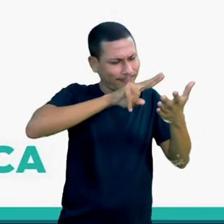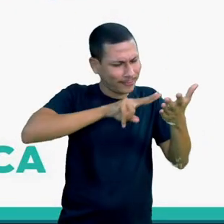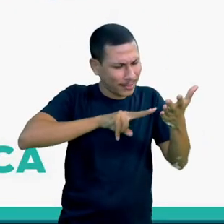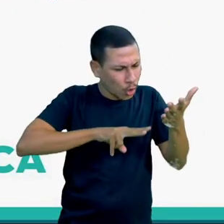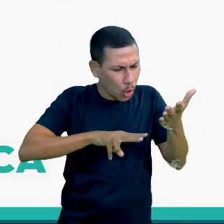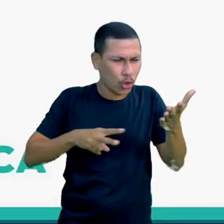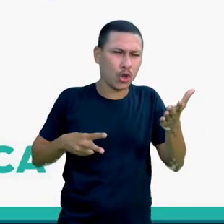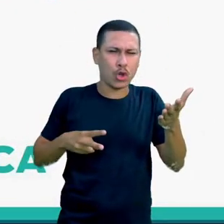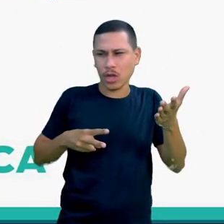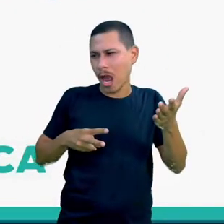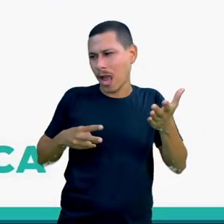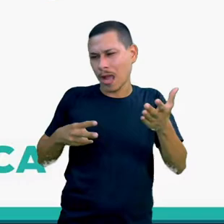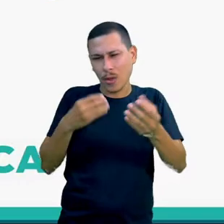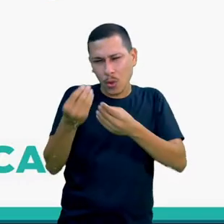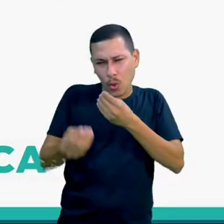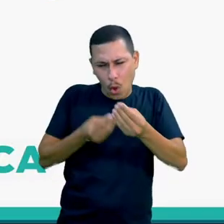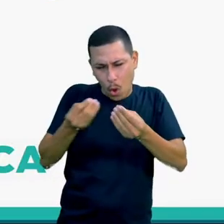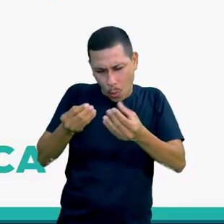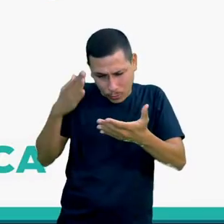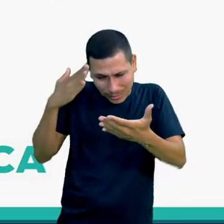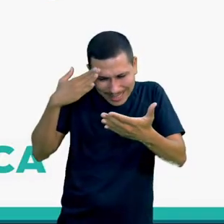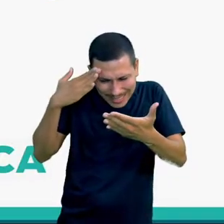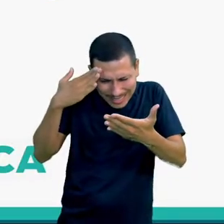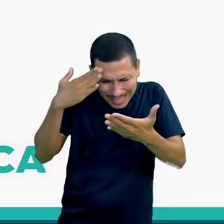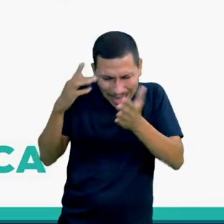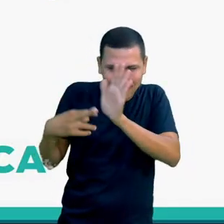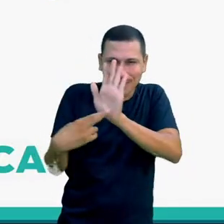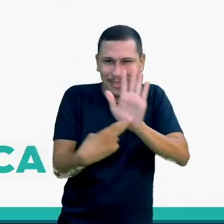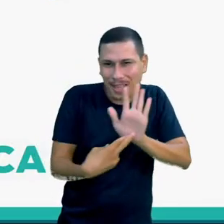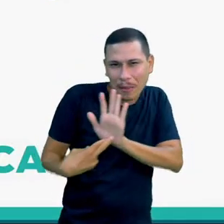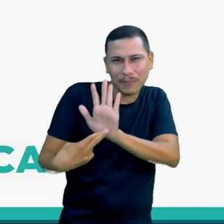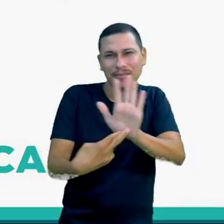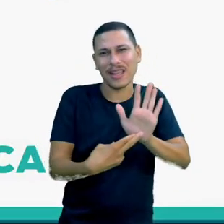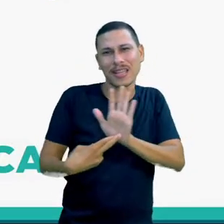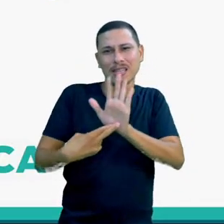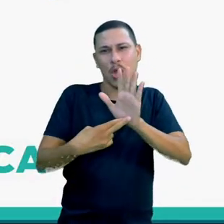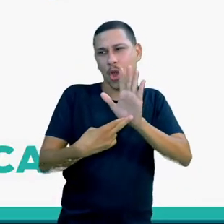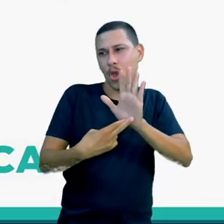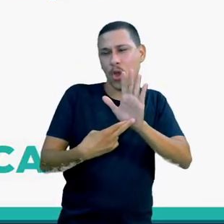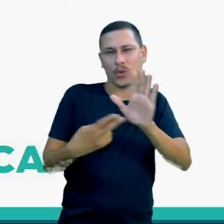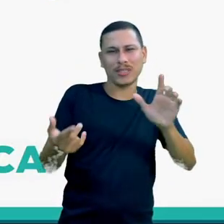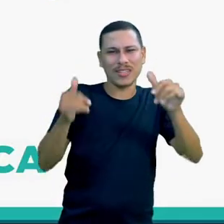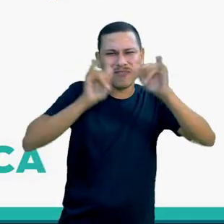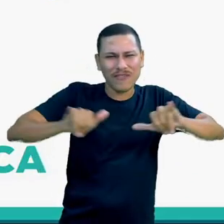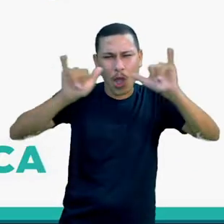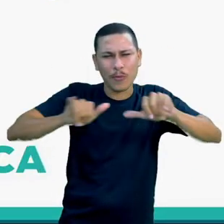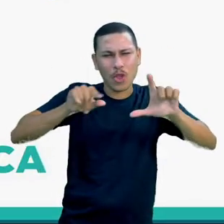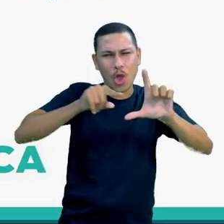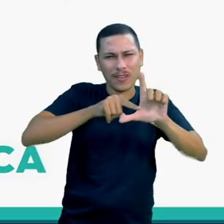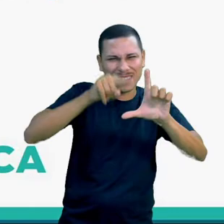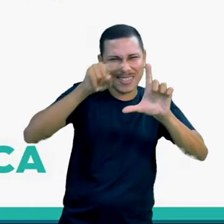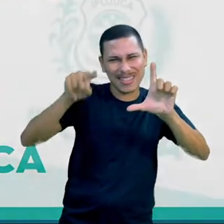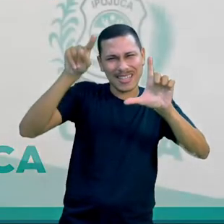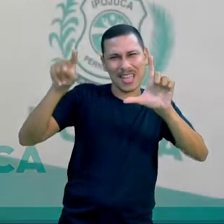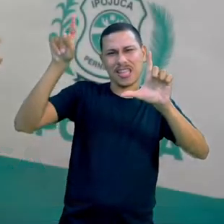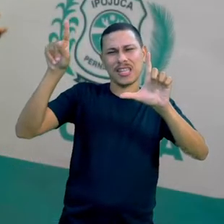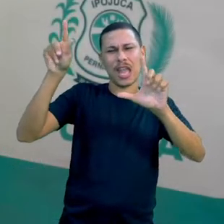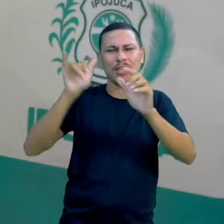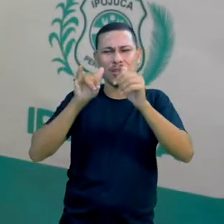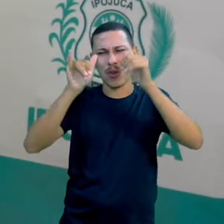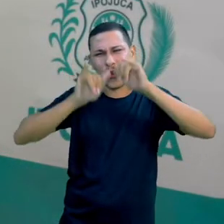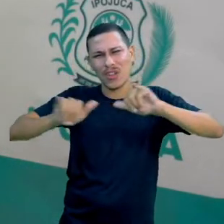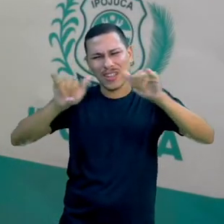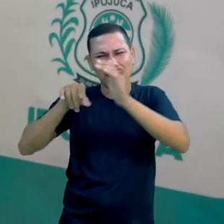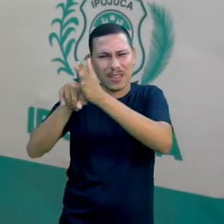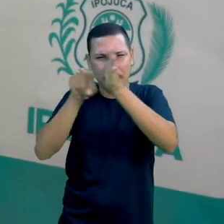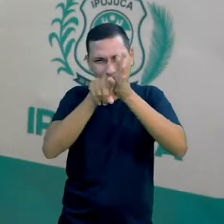e interpretação e representação de dados de pesquisa. Então,